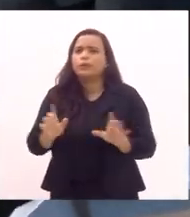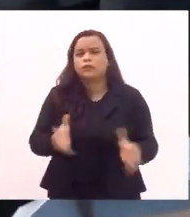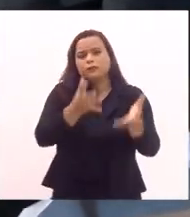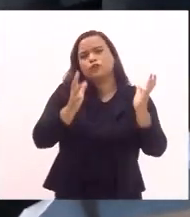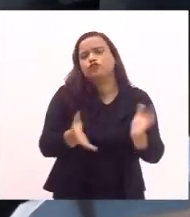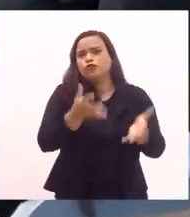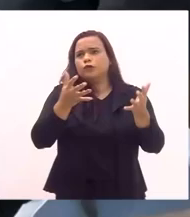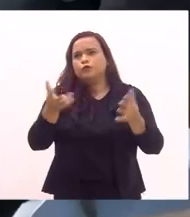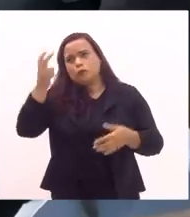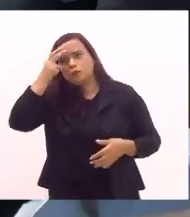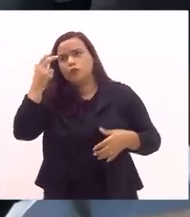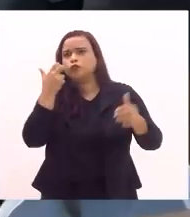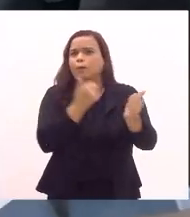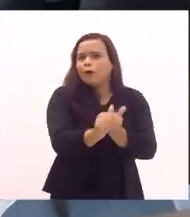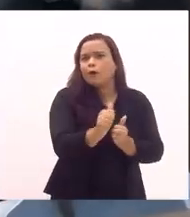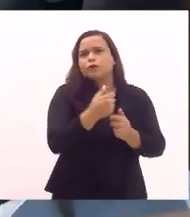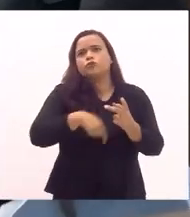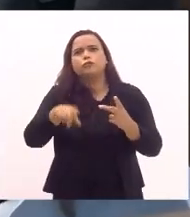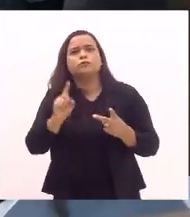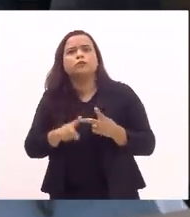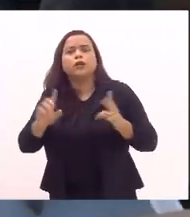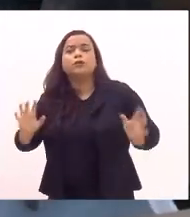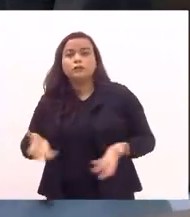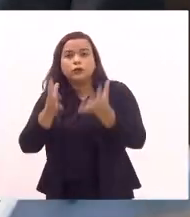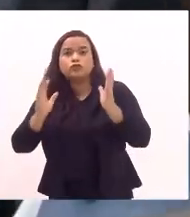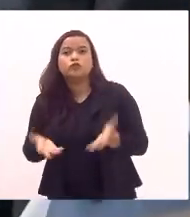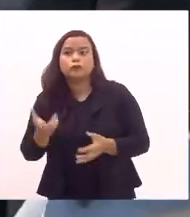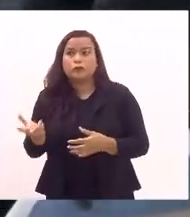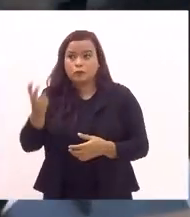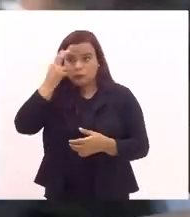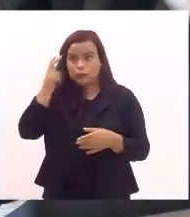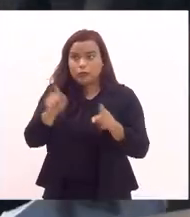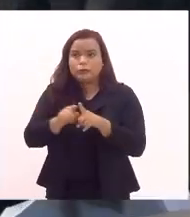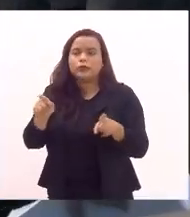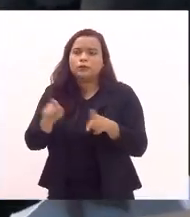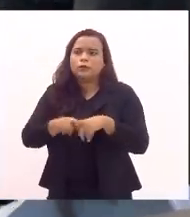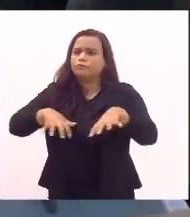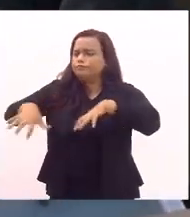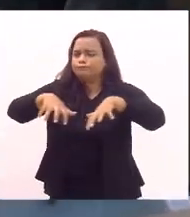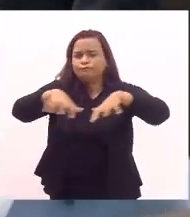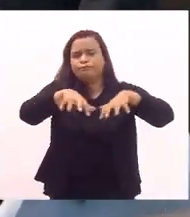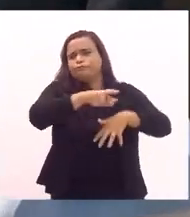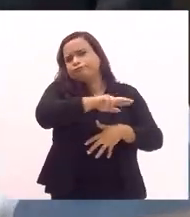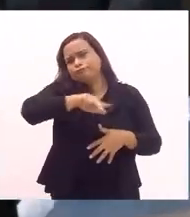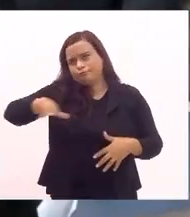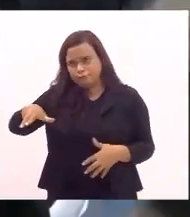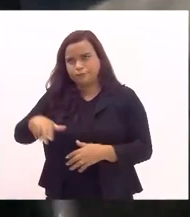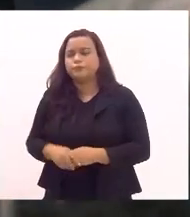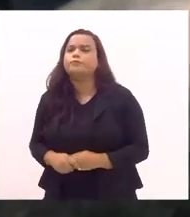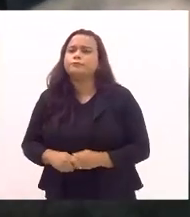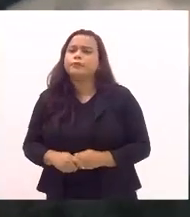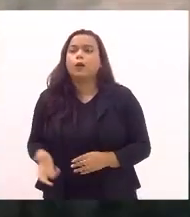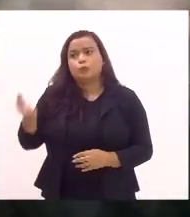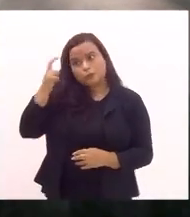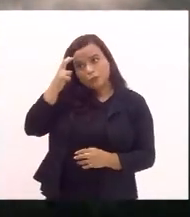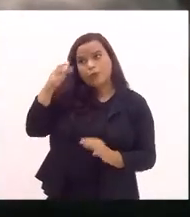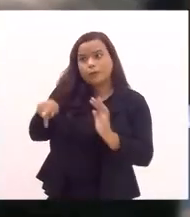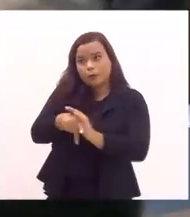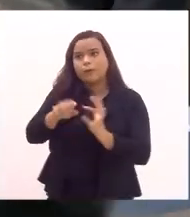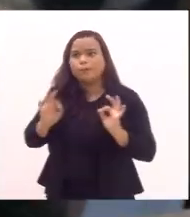ao esporte assim como tem o incentivo cultural a cultura